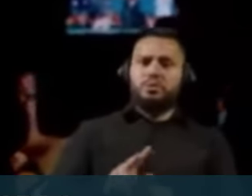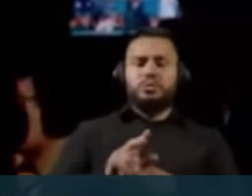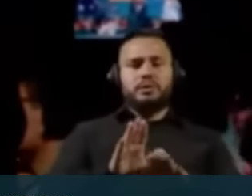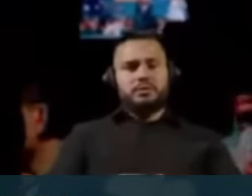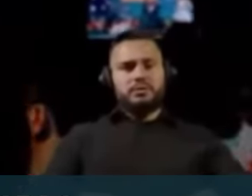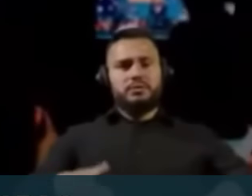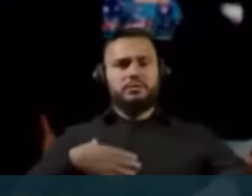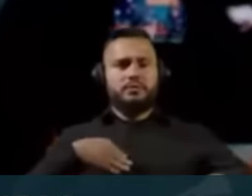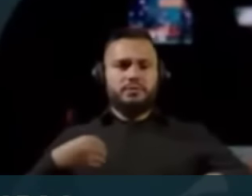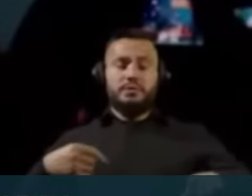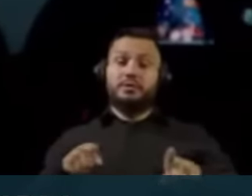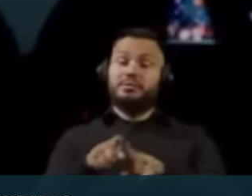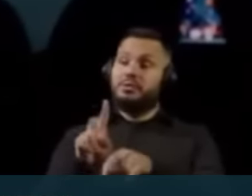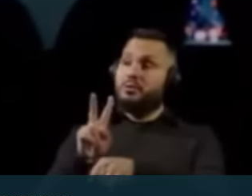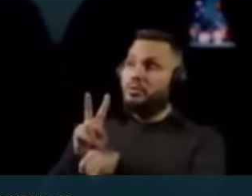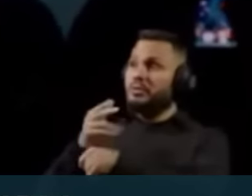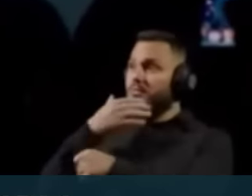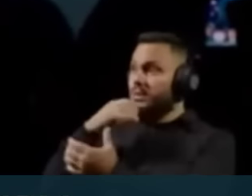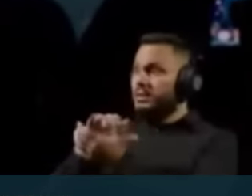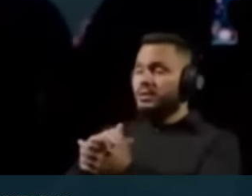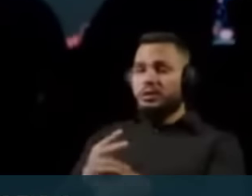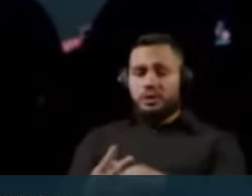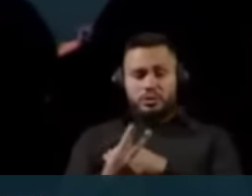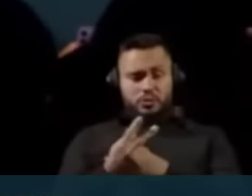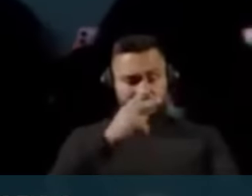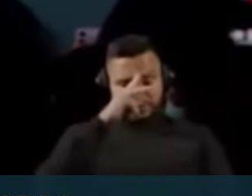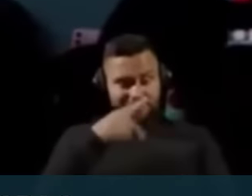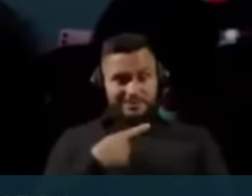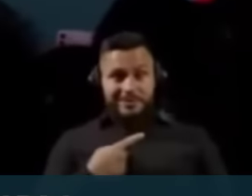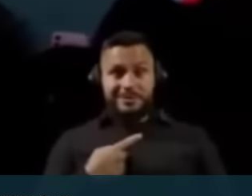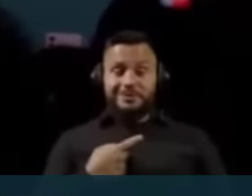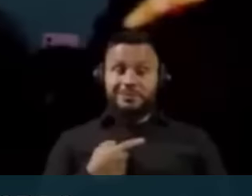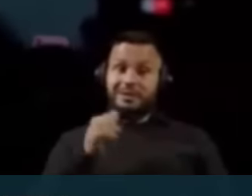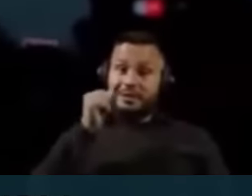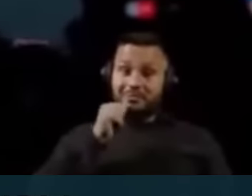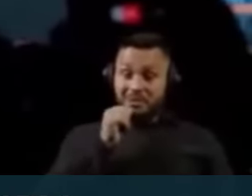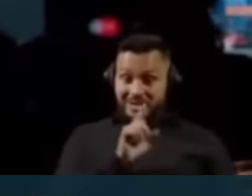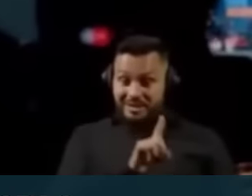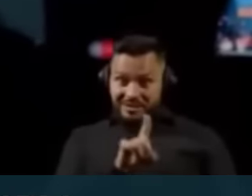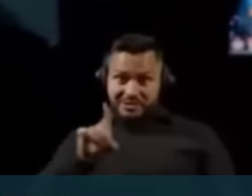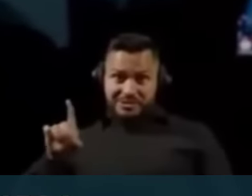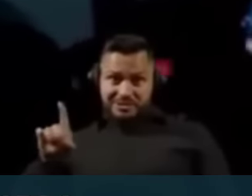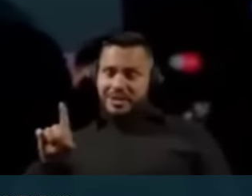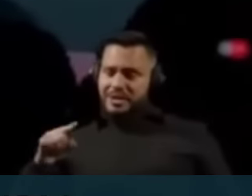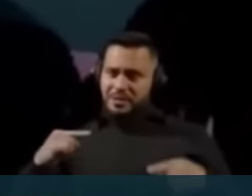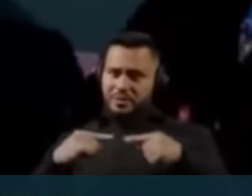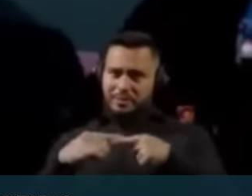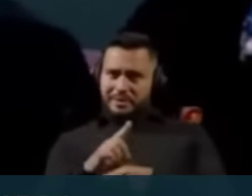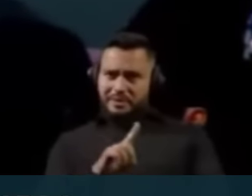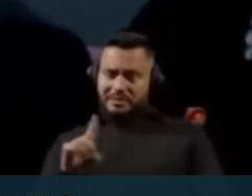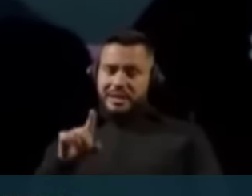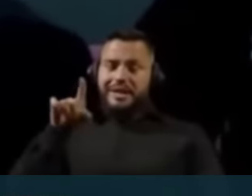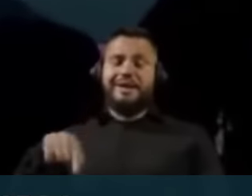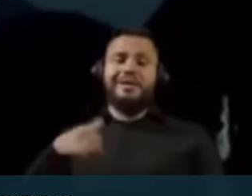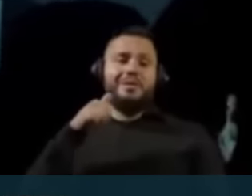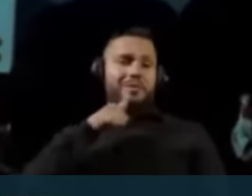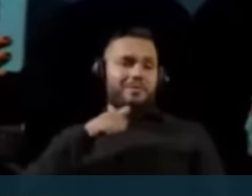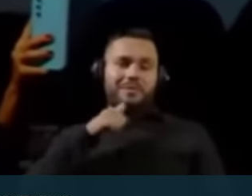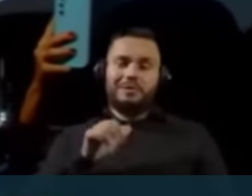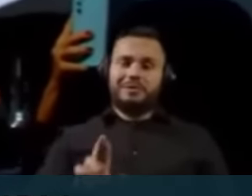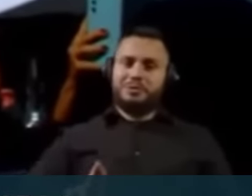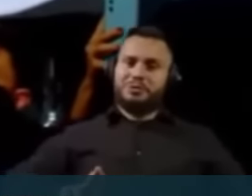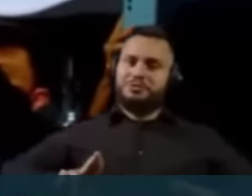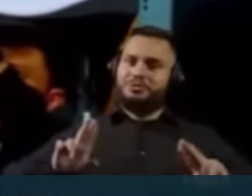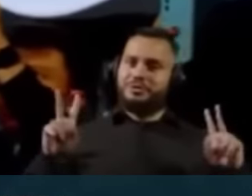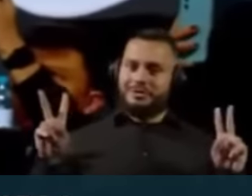maridos e cuidamos de nós. Né? A gente fala que a mulher de direita, ela é uma mulher